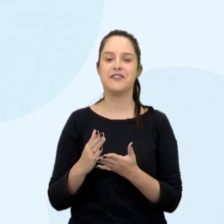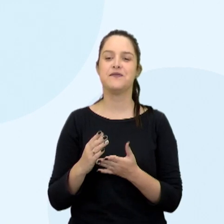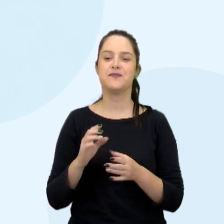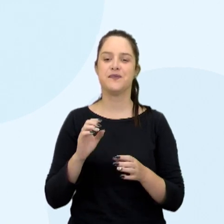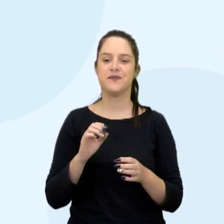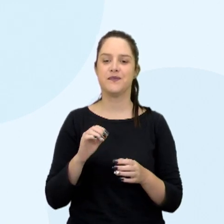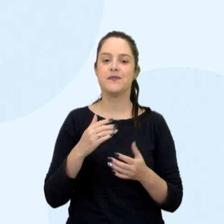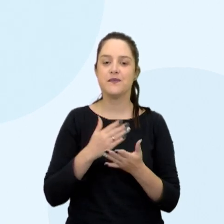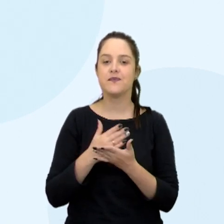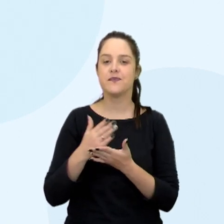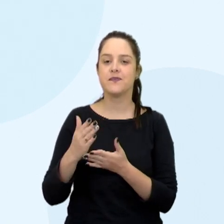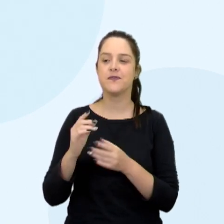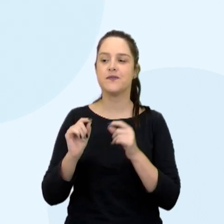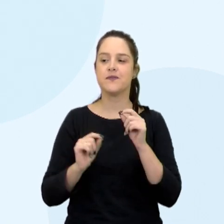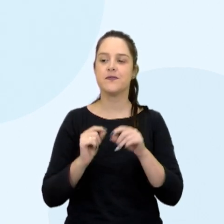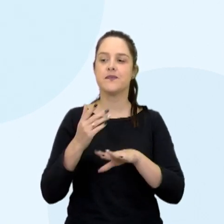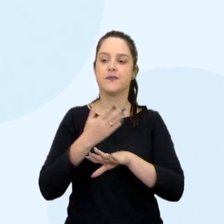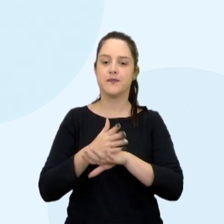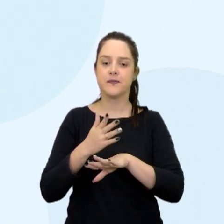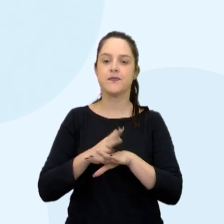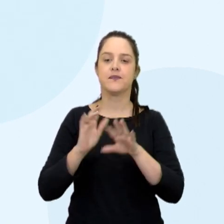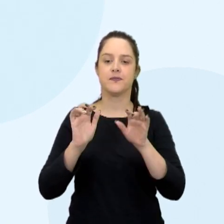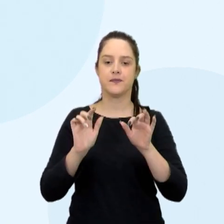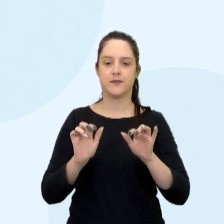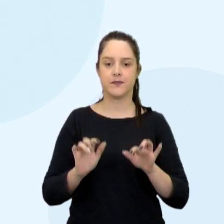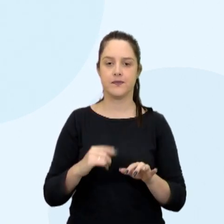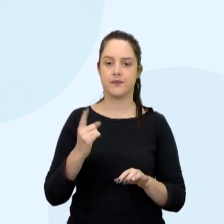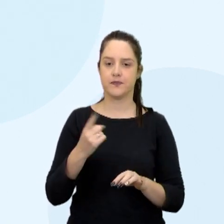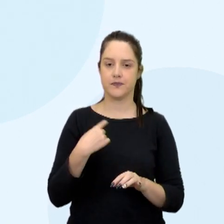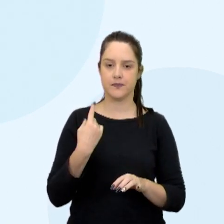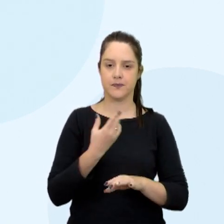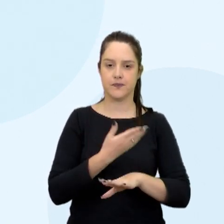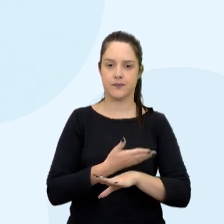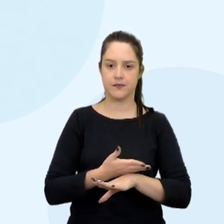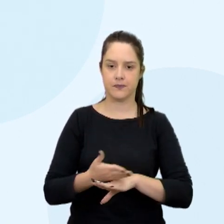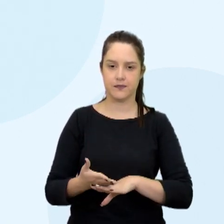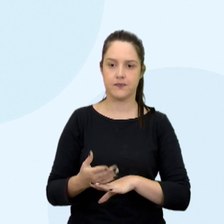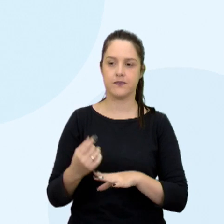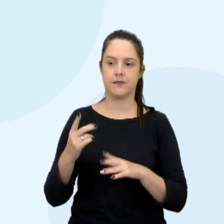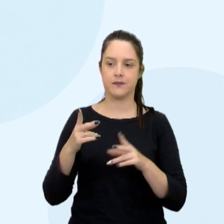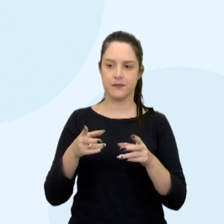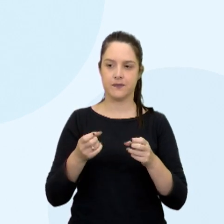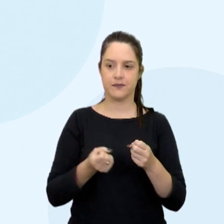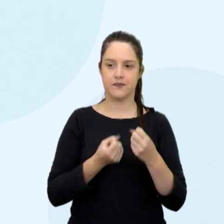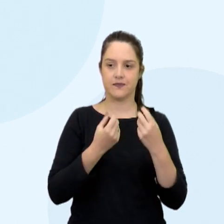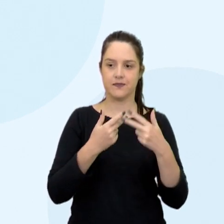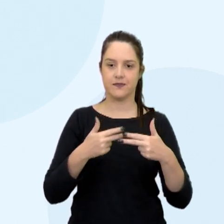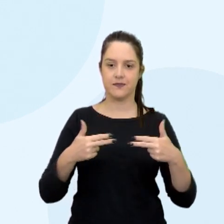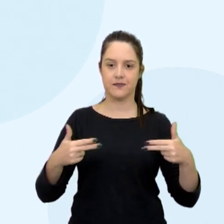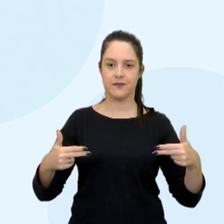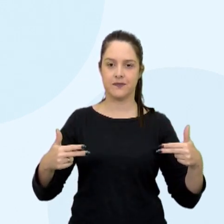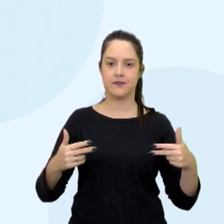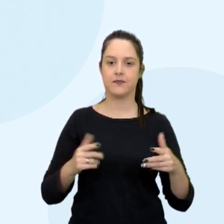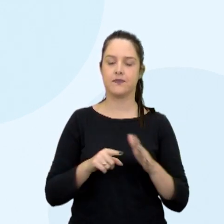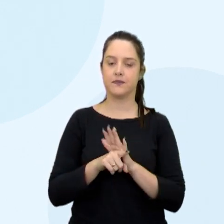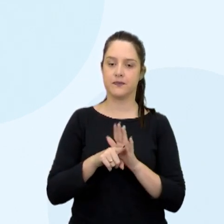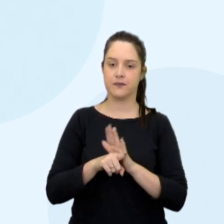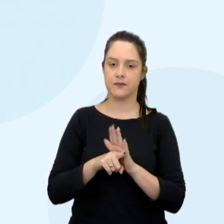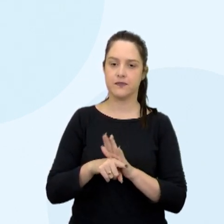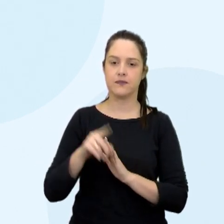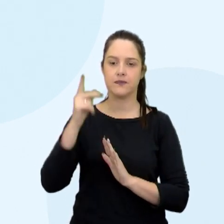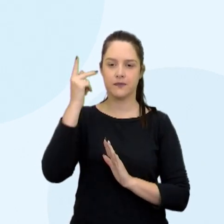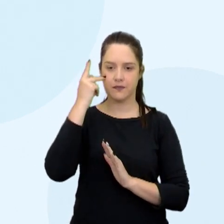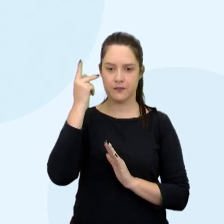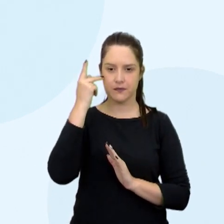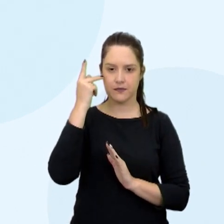Então a gente começa a se conectar. Depois a gente tem aí algumas perguntas técnicas. Por exemplo, 2D ou 3D? Ela tem largura